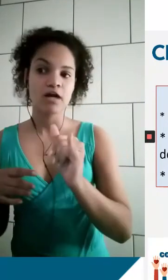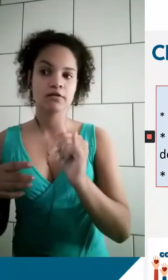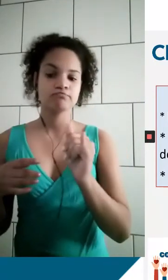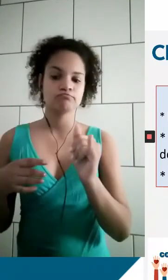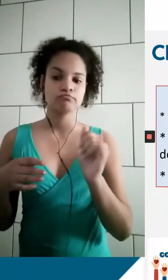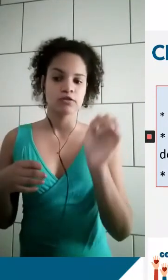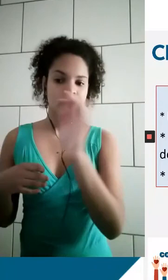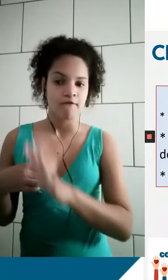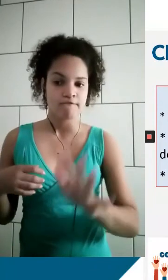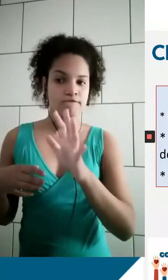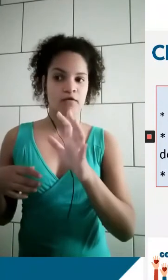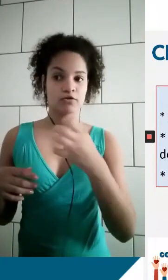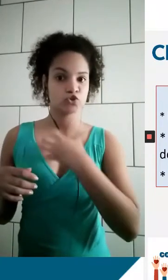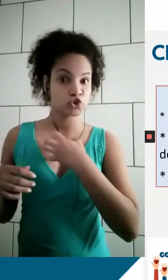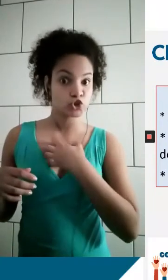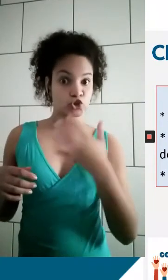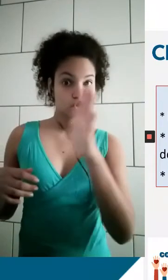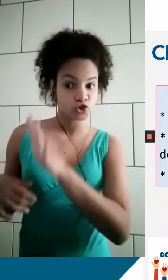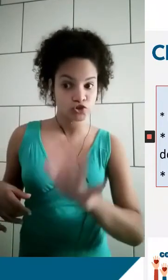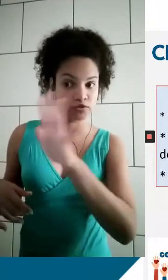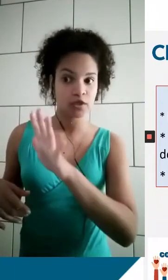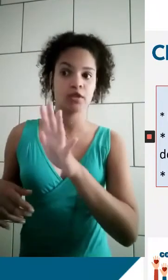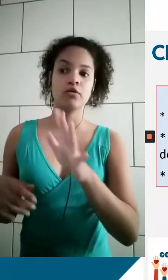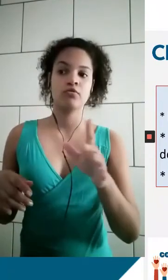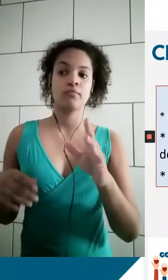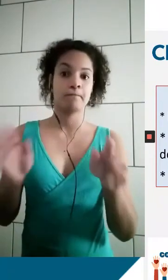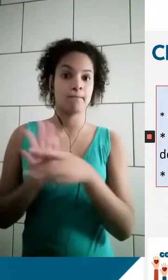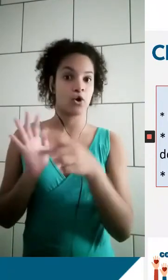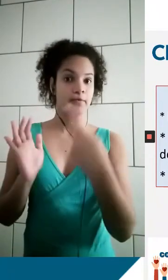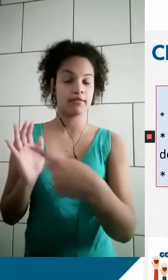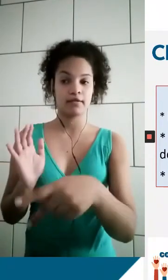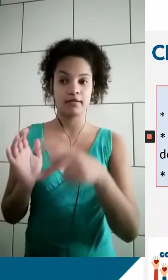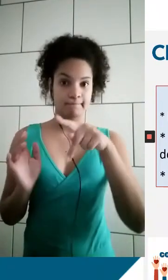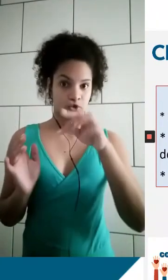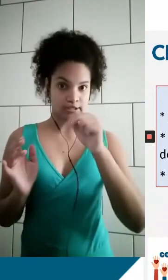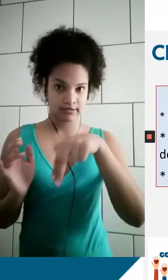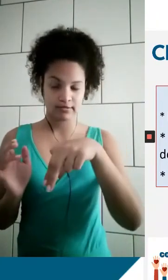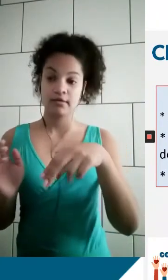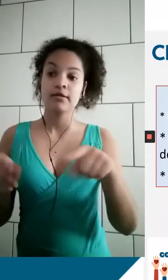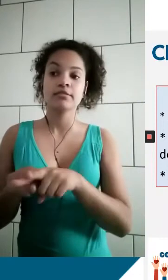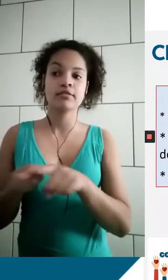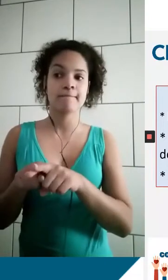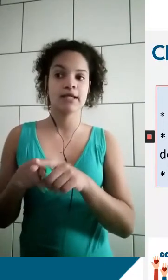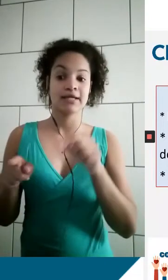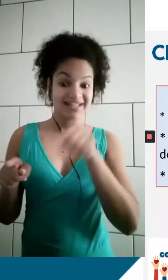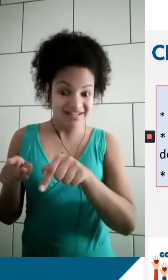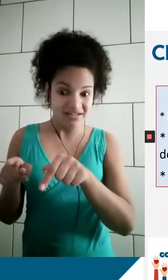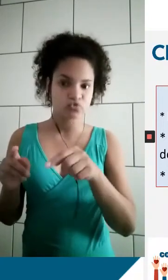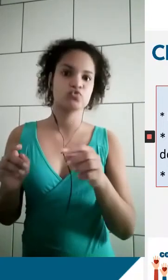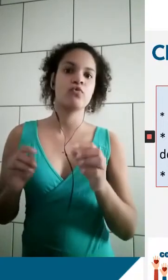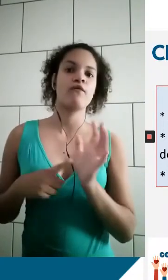uma forma da proteína, uma estrutura da proteína e, consequentemente, essa estrutura da proteína vai ter uma